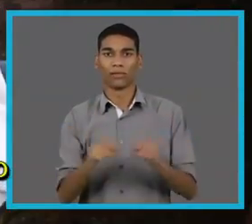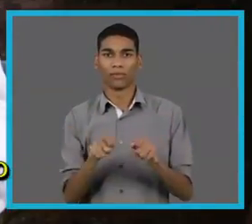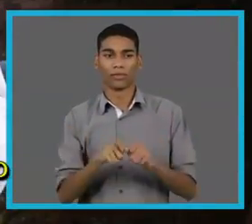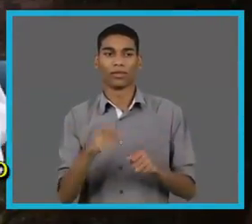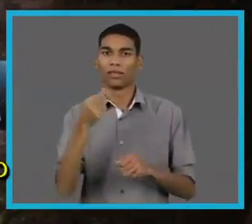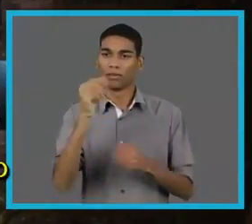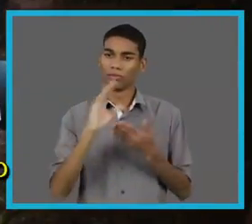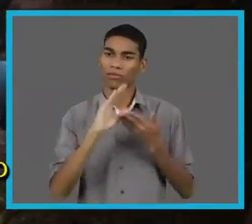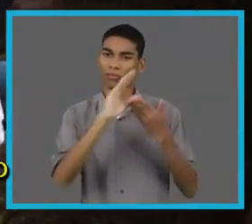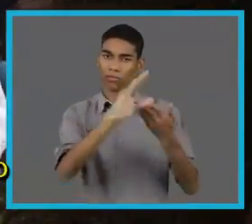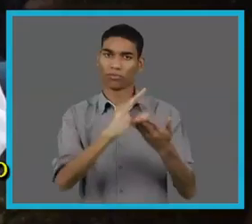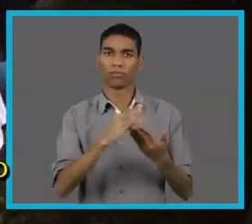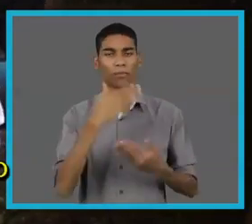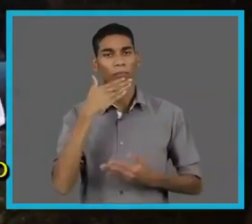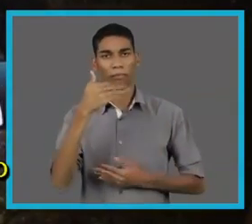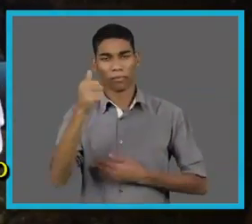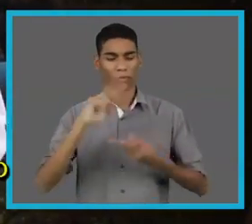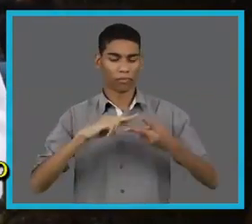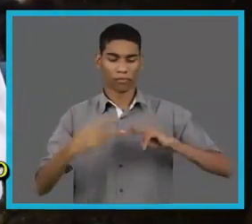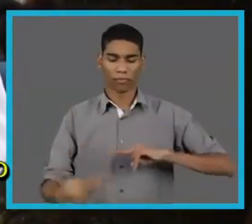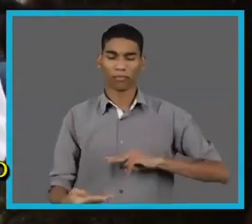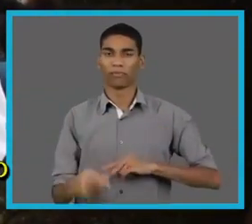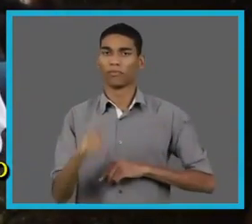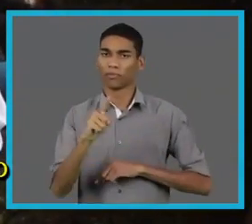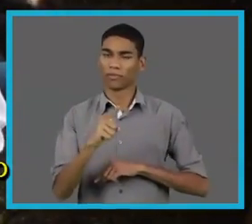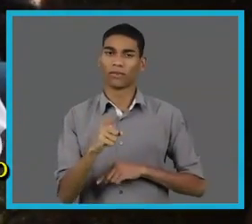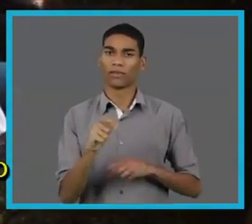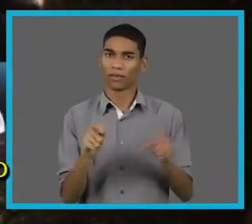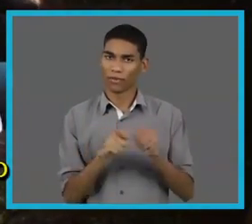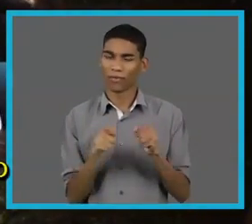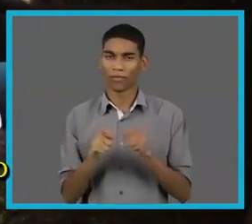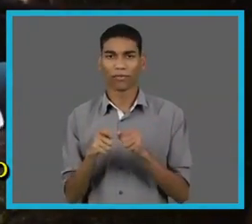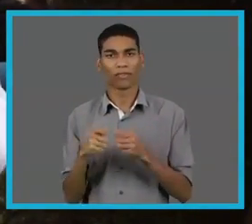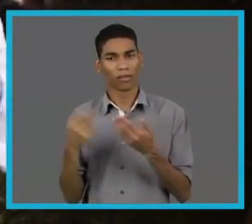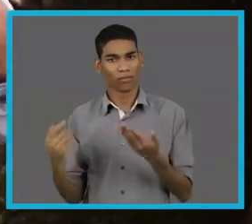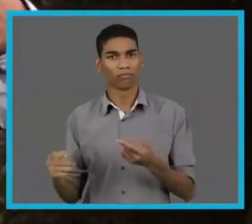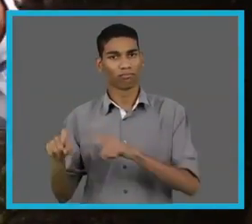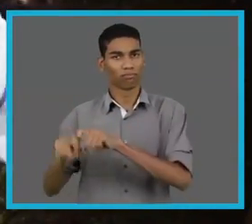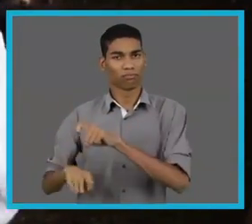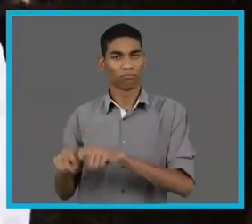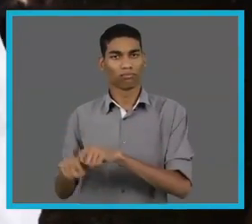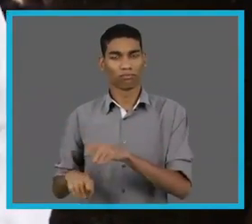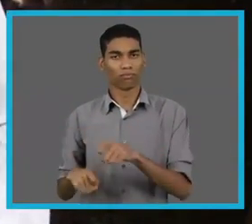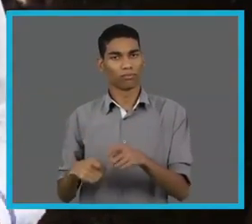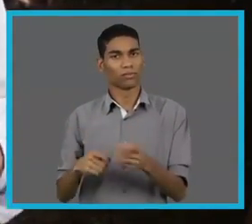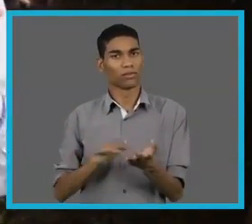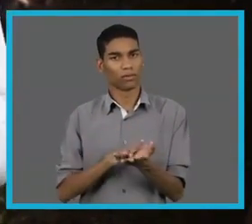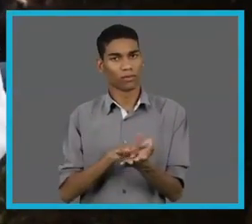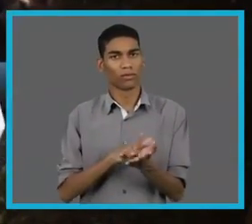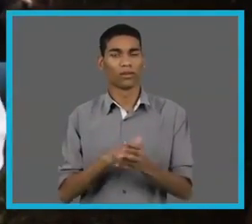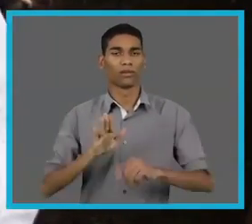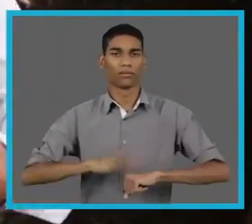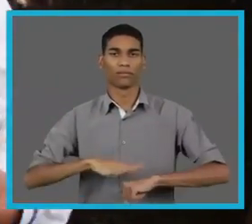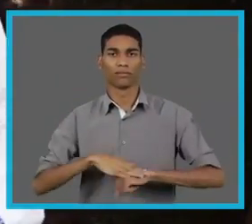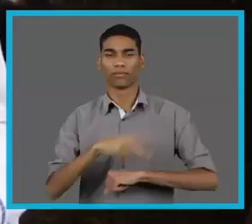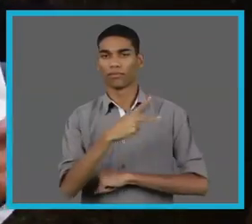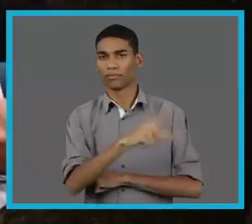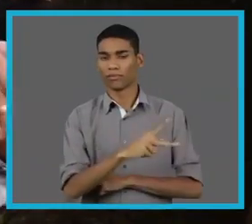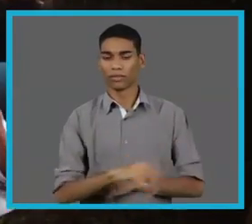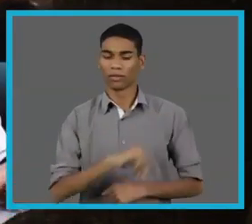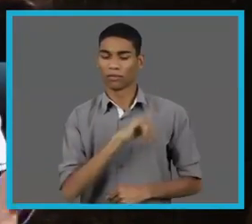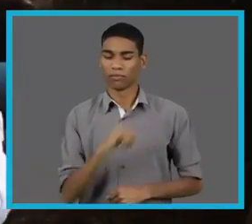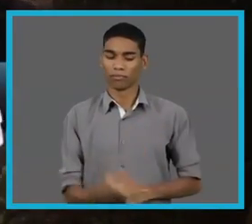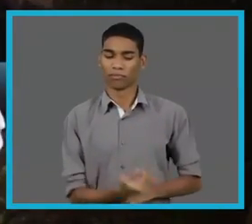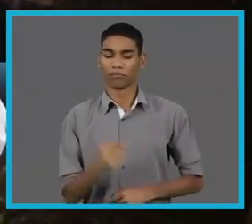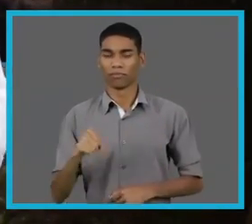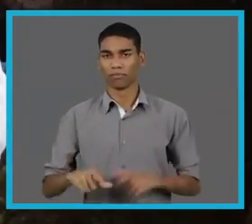realizar. Realmente está investindo no melhoramento genético, faz inseminação artificial. Tá, as próprias bezerras, aí ele aproveita